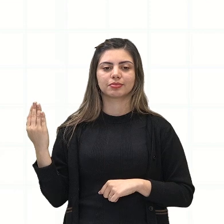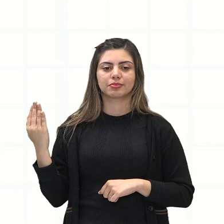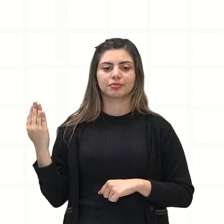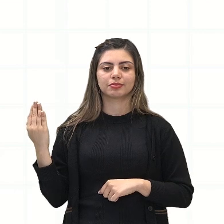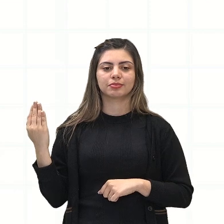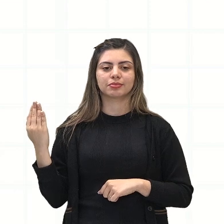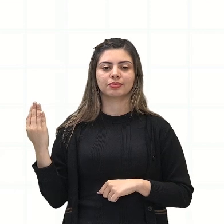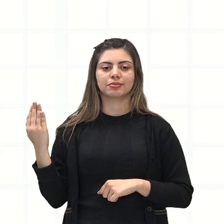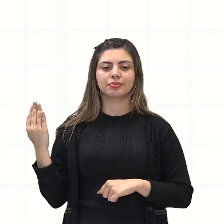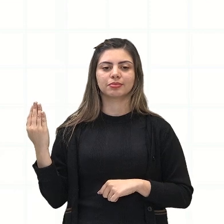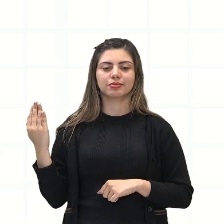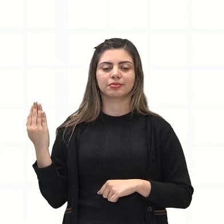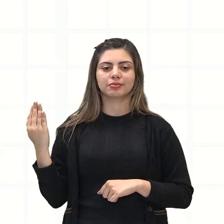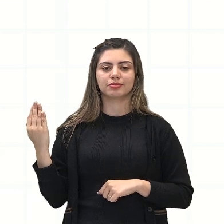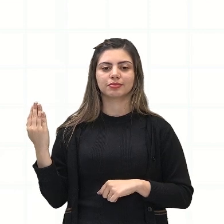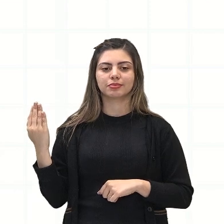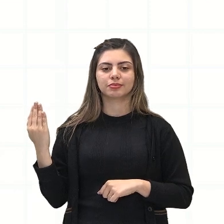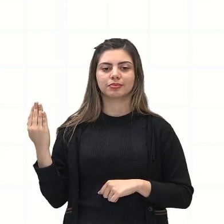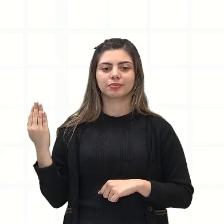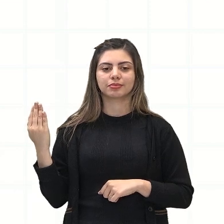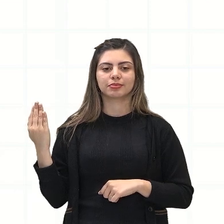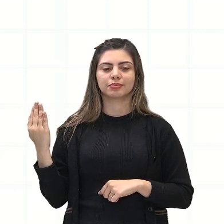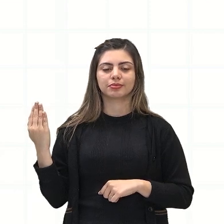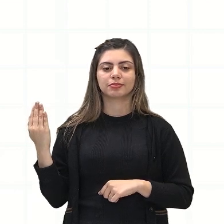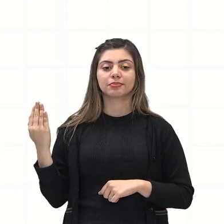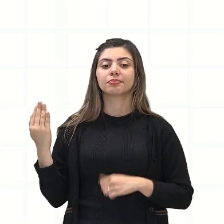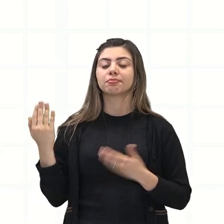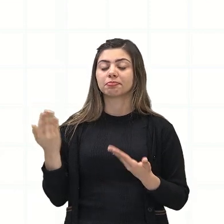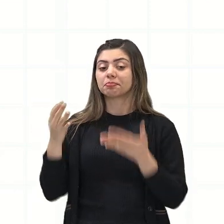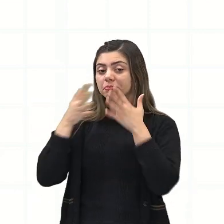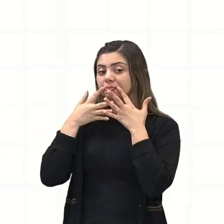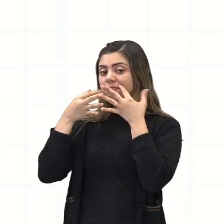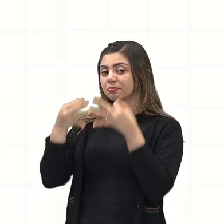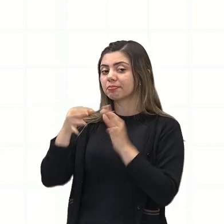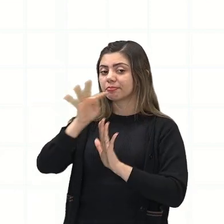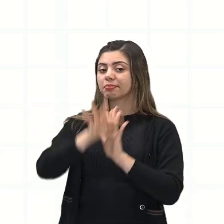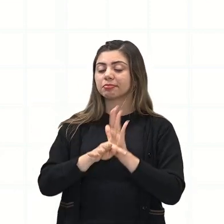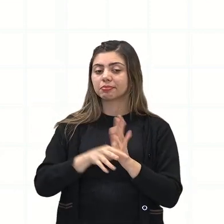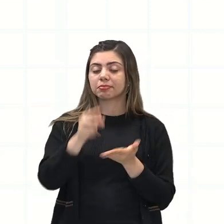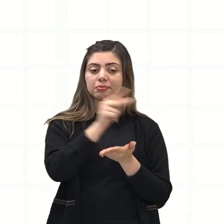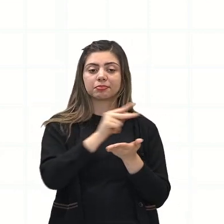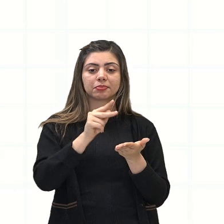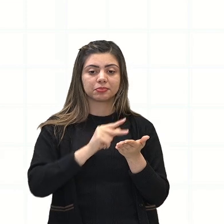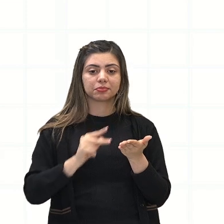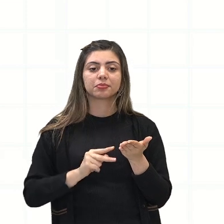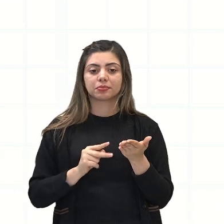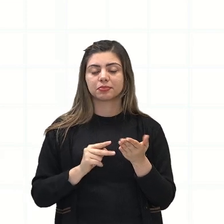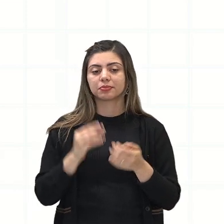onda, ainda anda, aonde, a